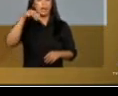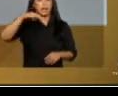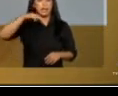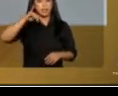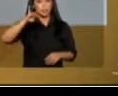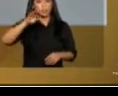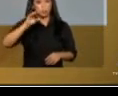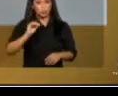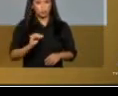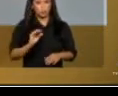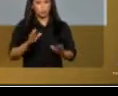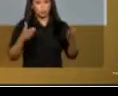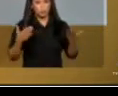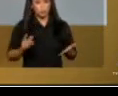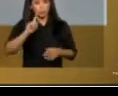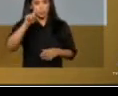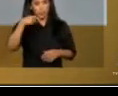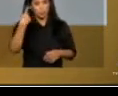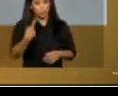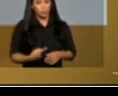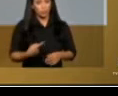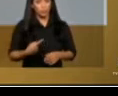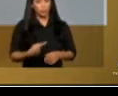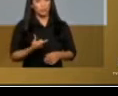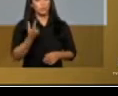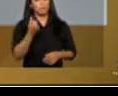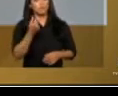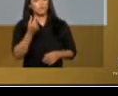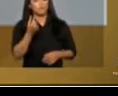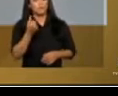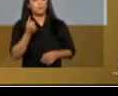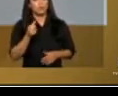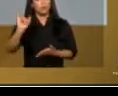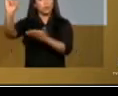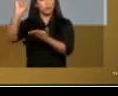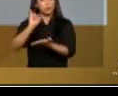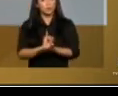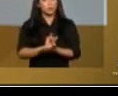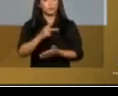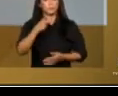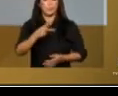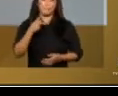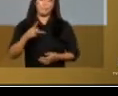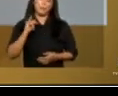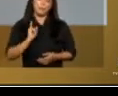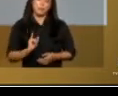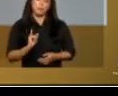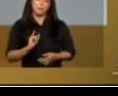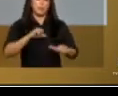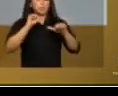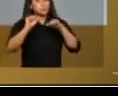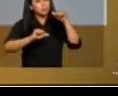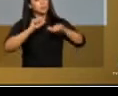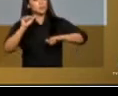paridade internacional depois evoluiu para um preço de paridade de importação, PPI. Com essa mudança,